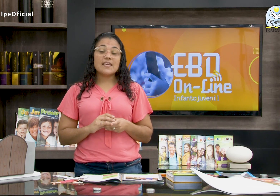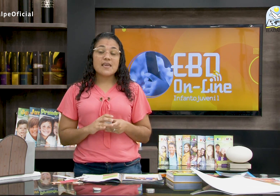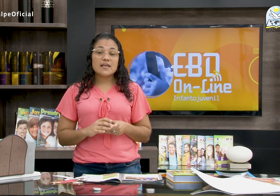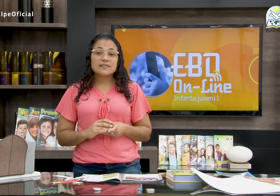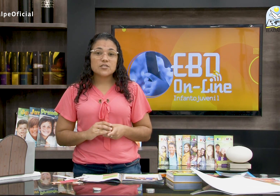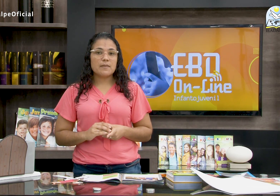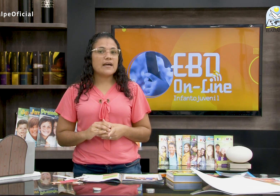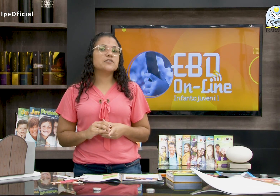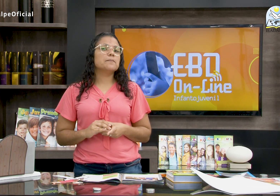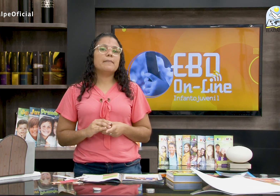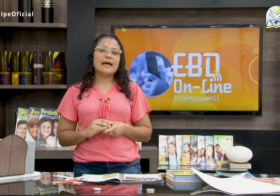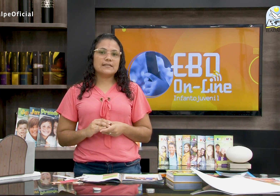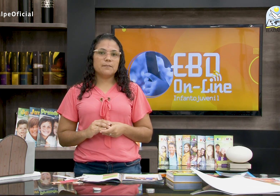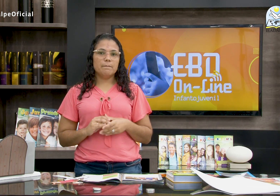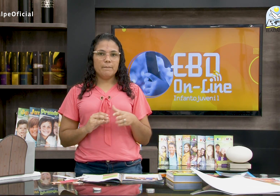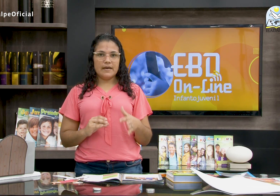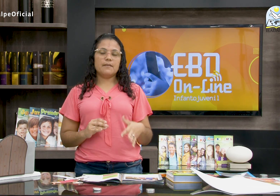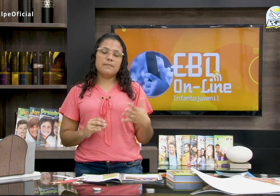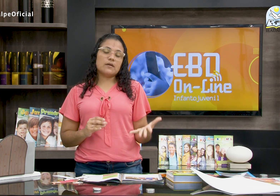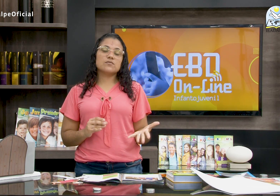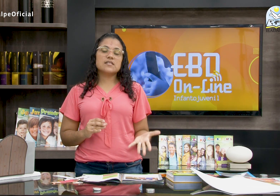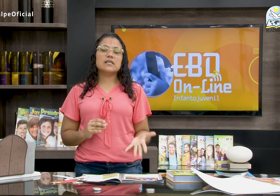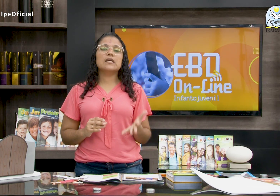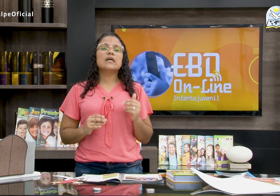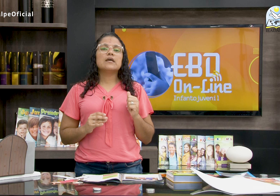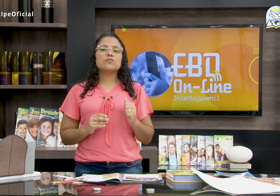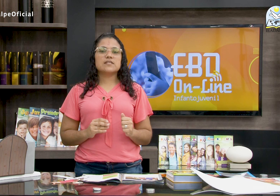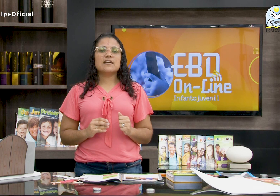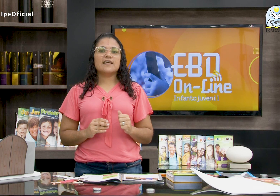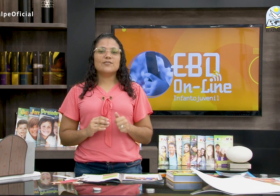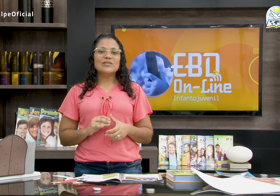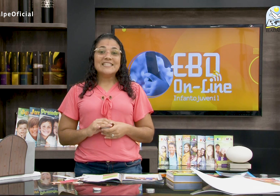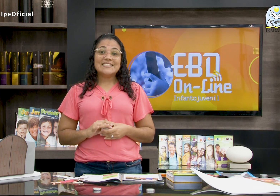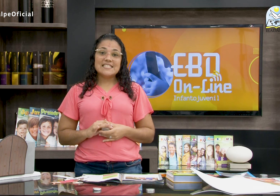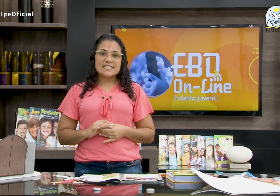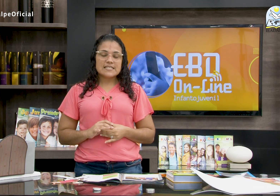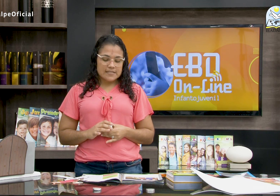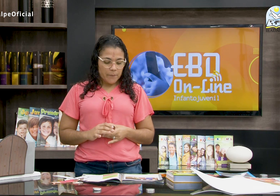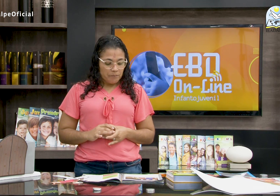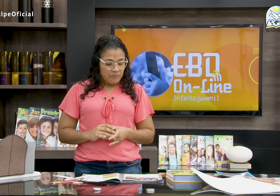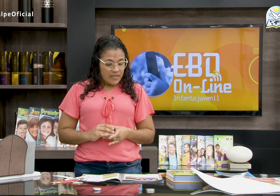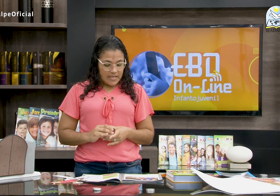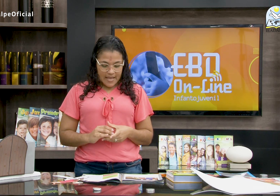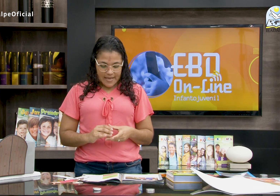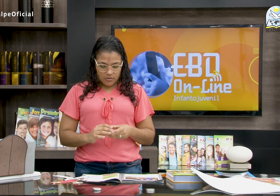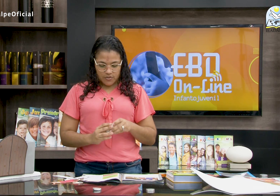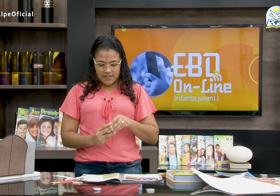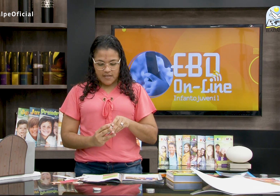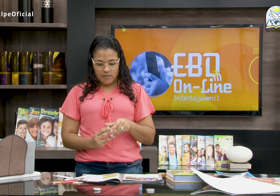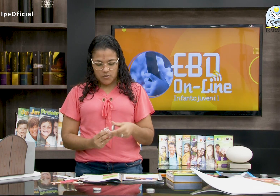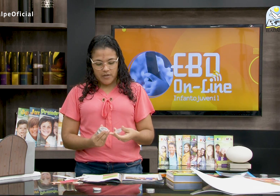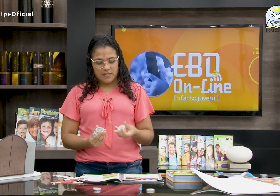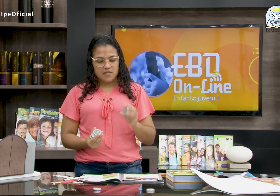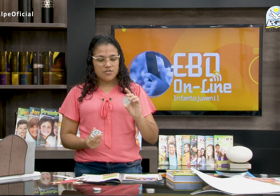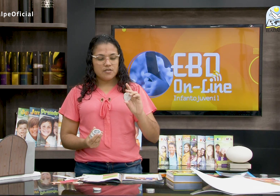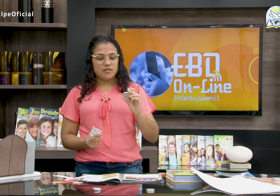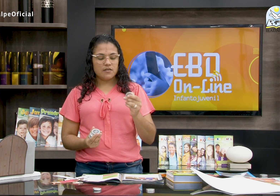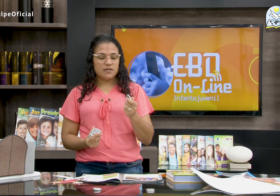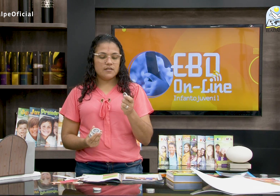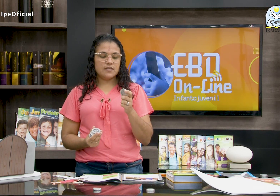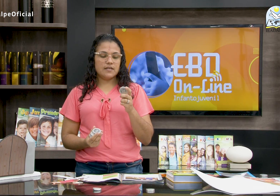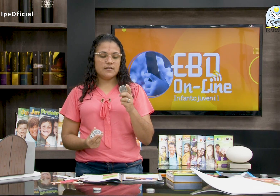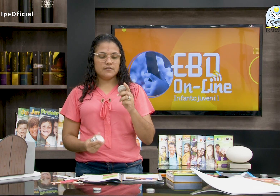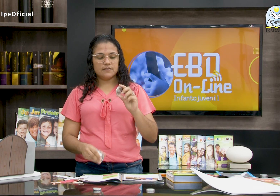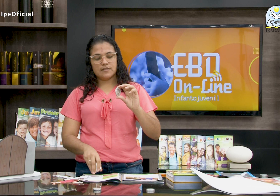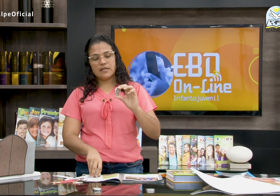quê? 500 barras de prata para conseguir o segredo de Sansão. E aí, eu trouxe aqui umas moedinhas